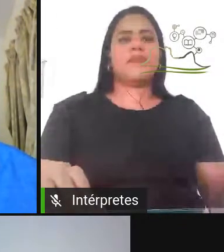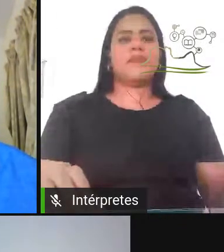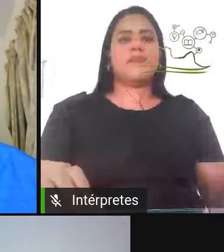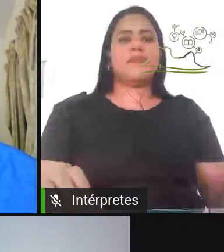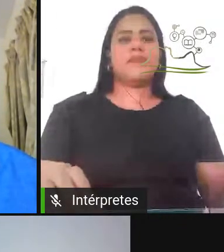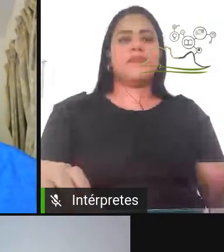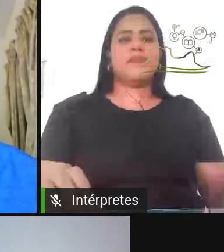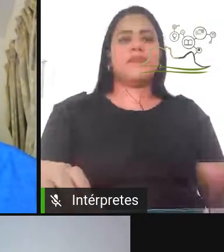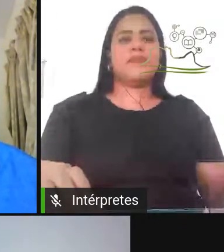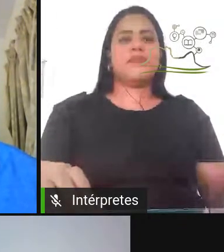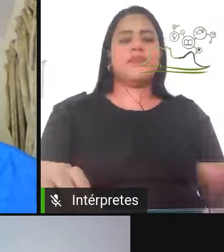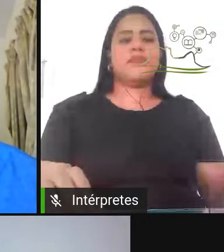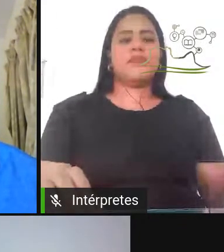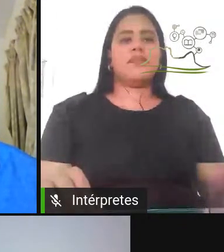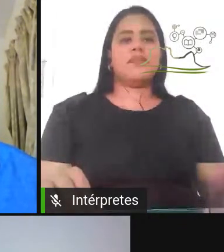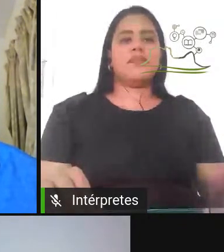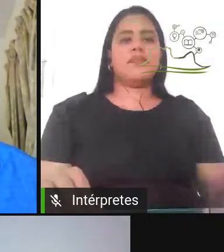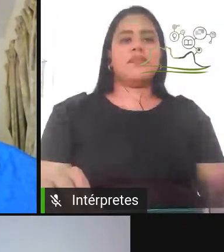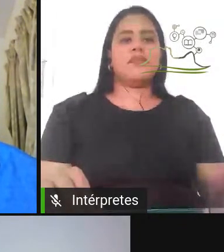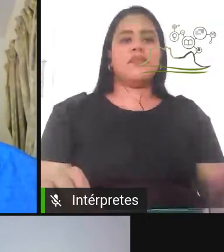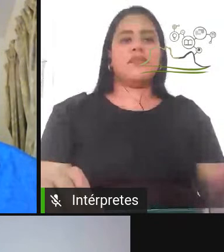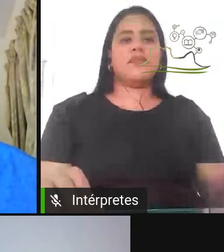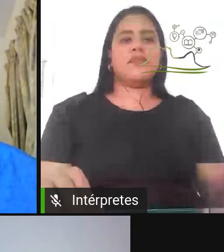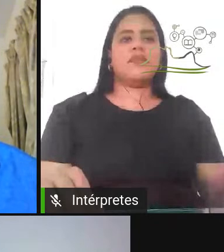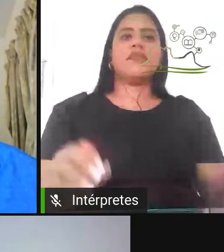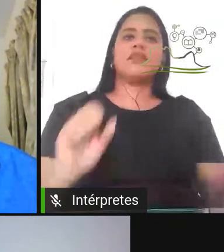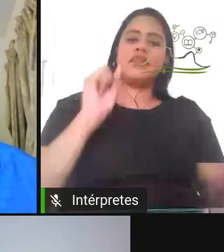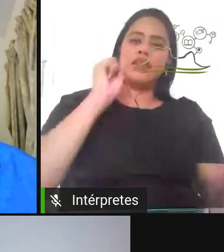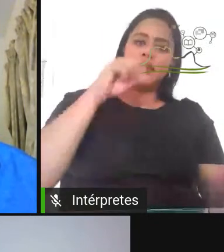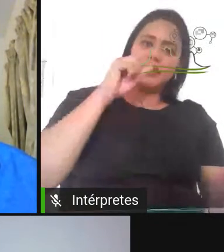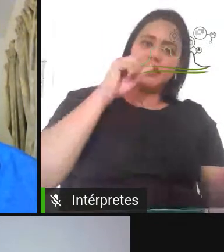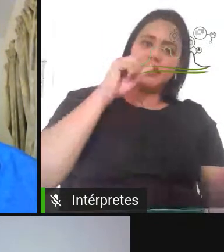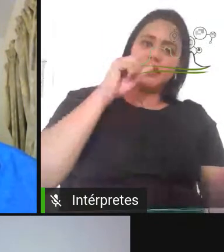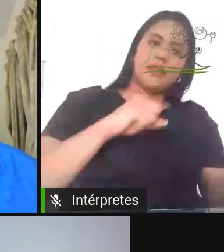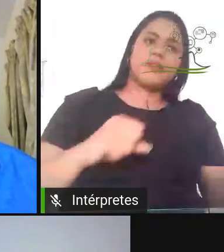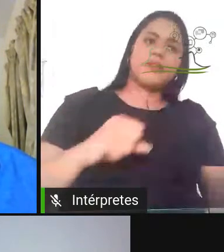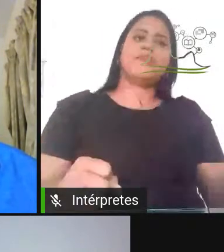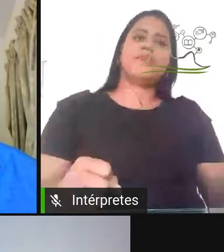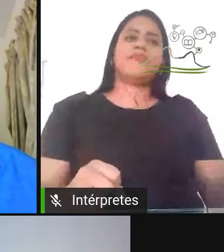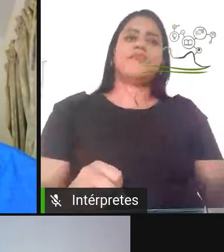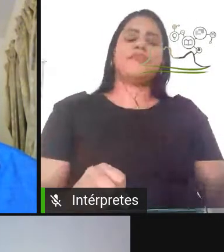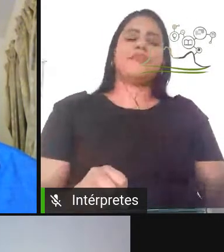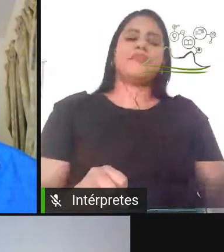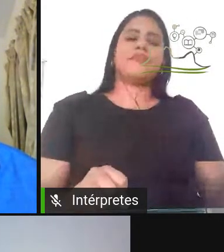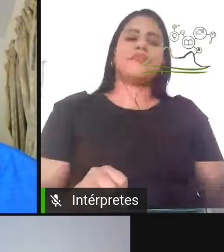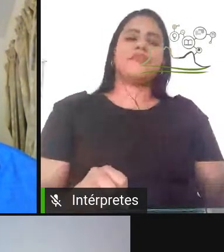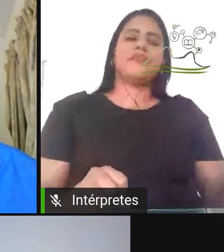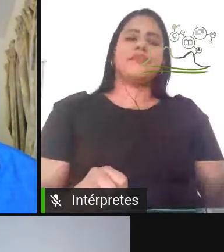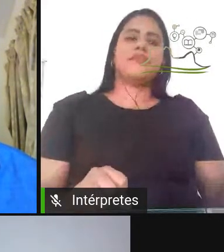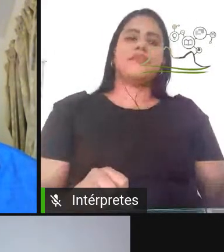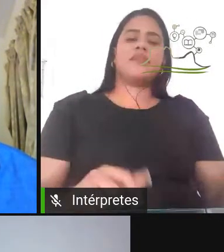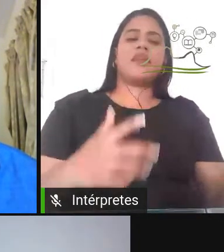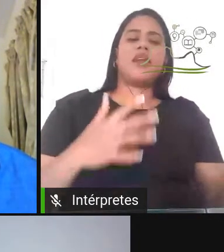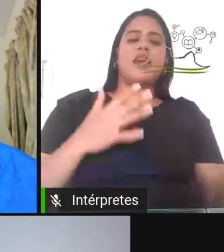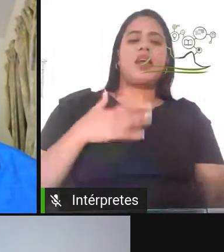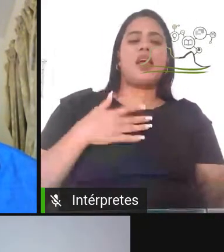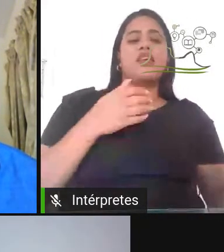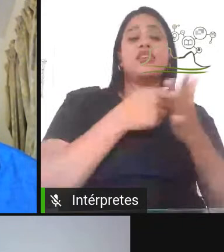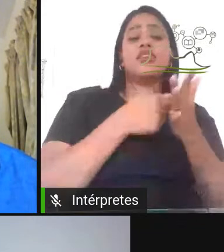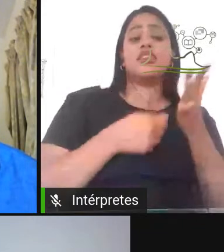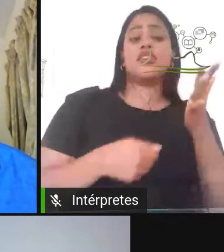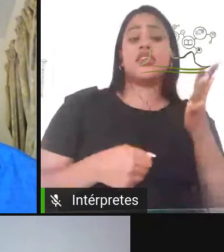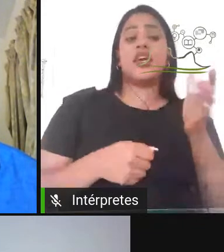Sim. Não, eu a minha escrita é muito sobre pessoas, é muito sobre